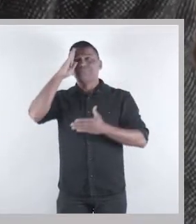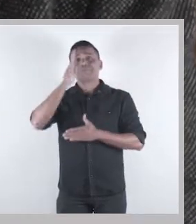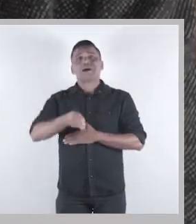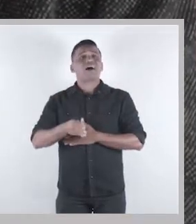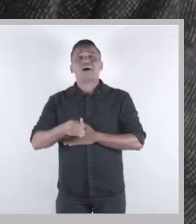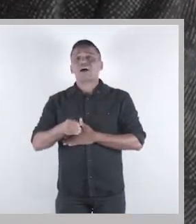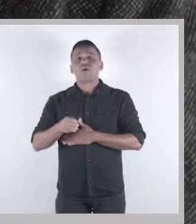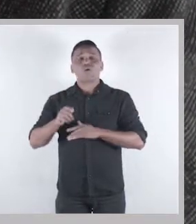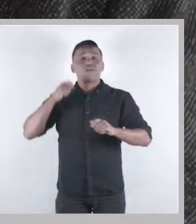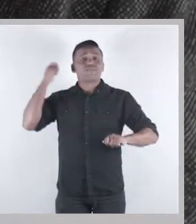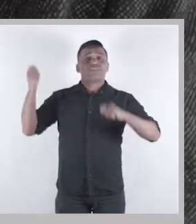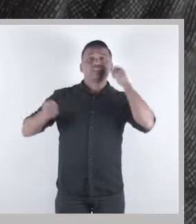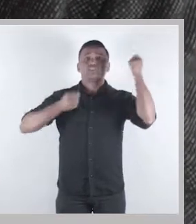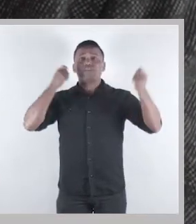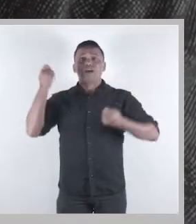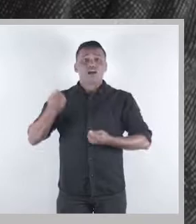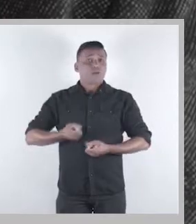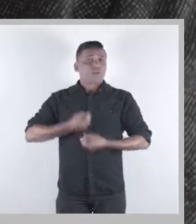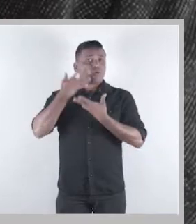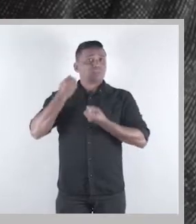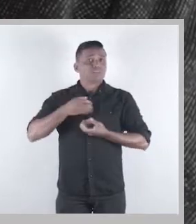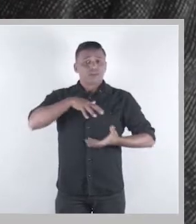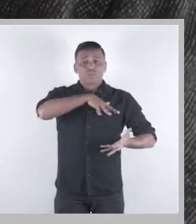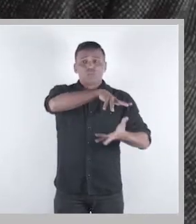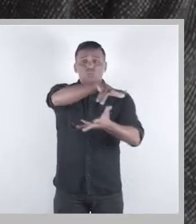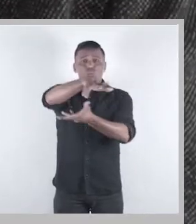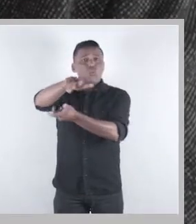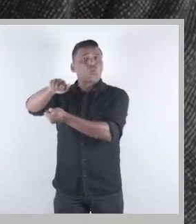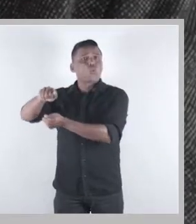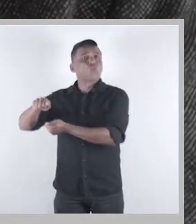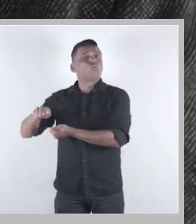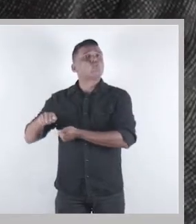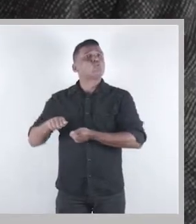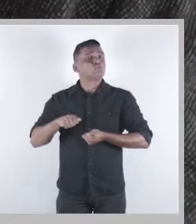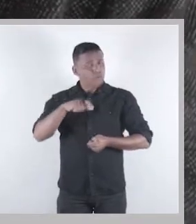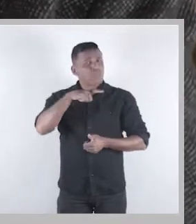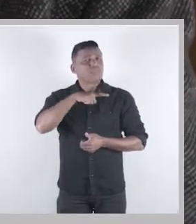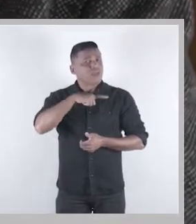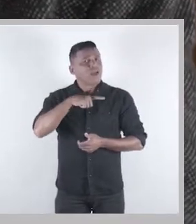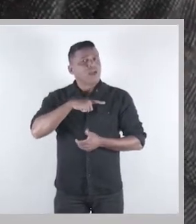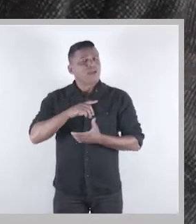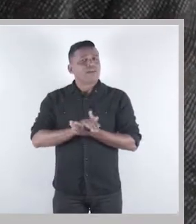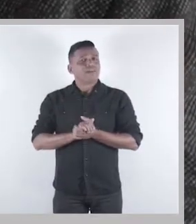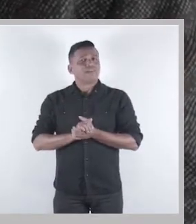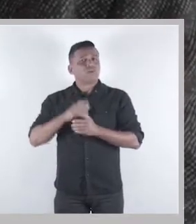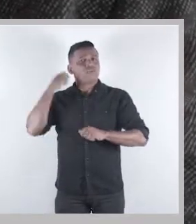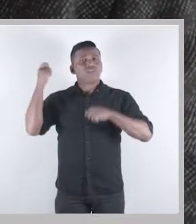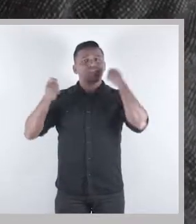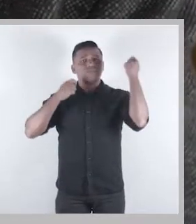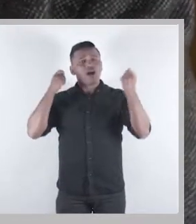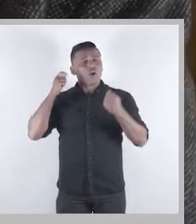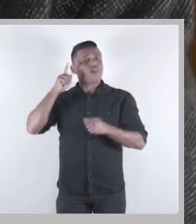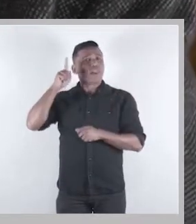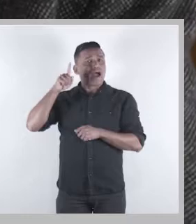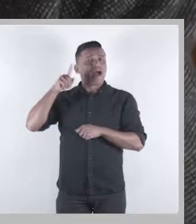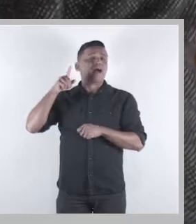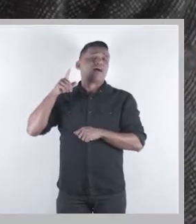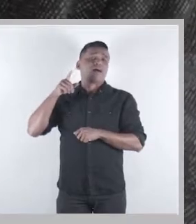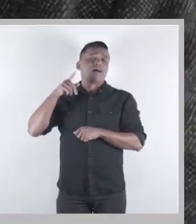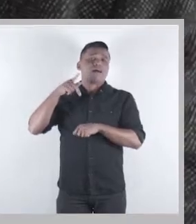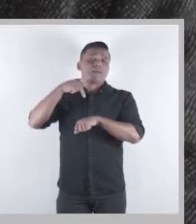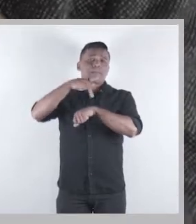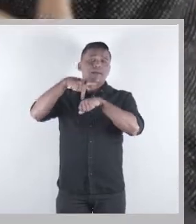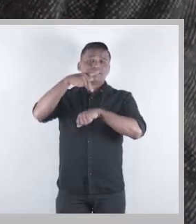e interessante quando eu fui ao nesse Festival do Peru eu percebi aí cê entra até na questão da educação